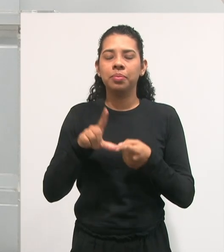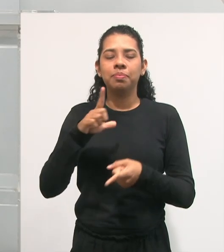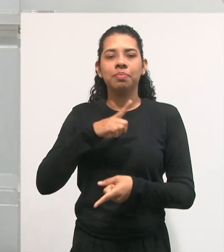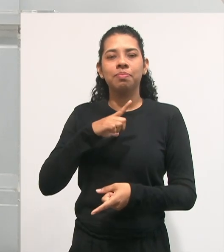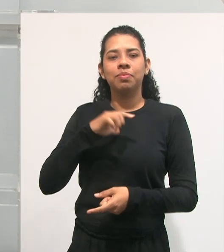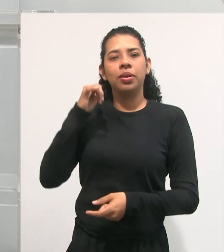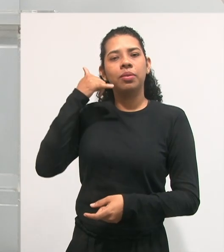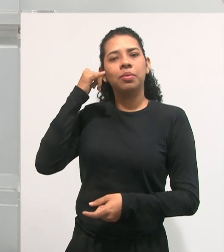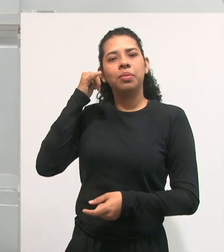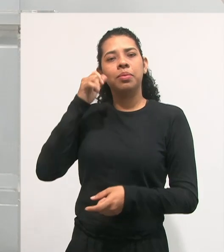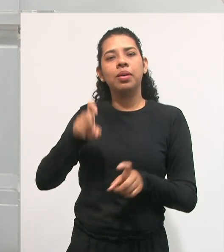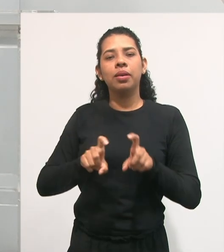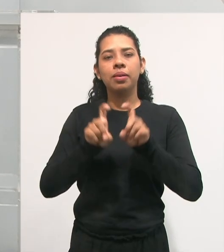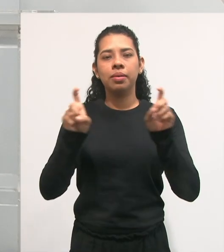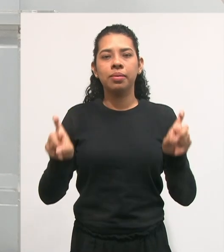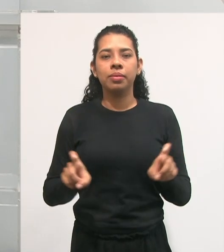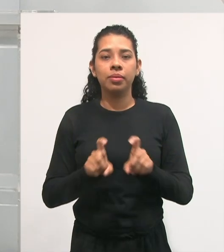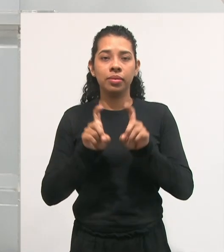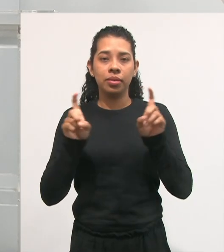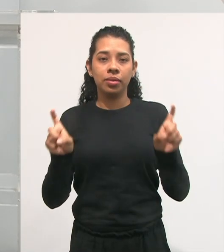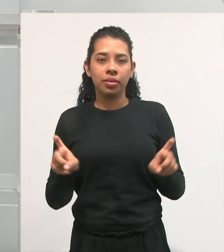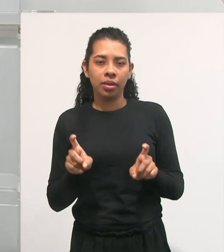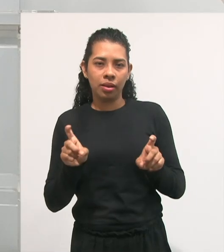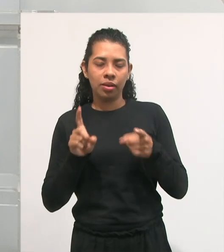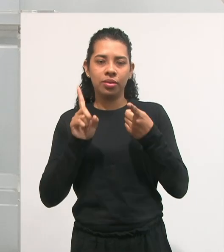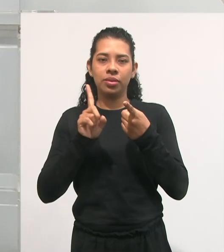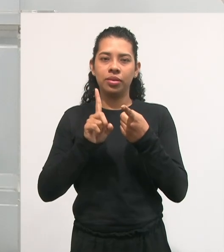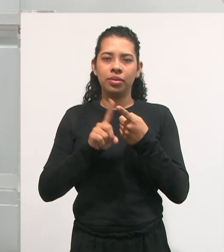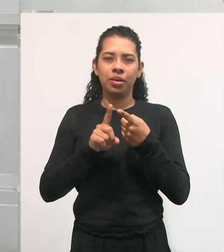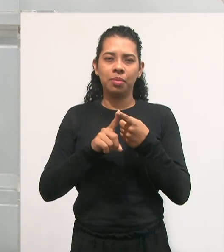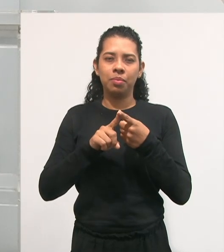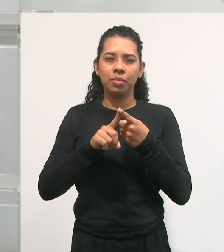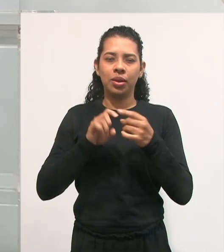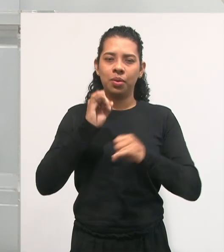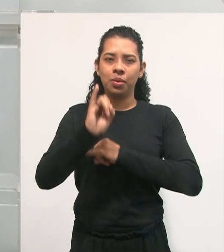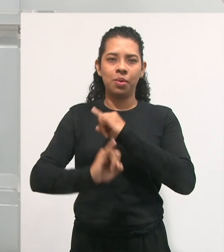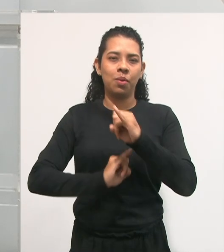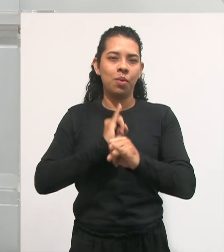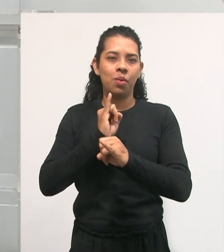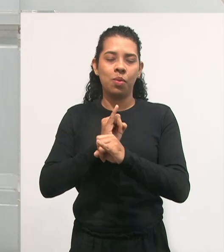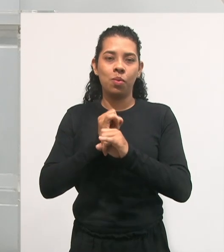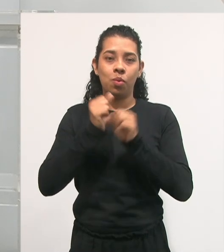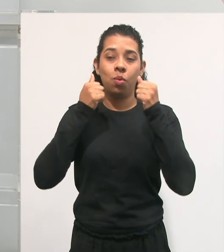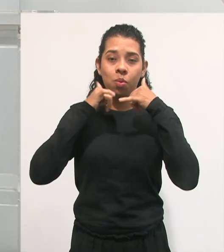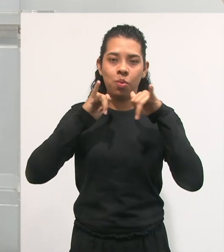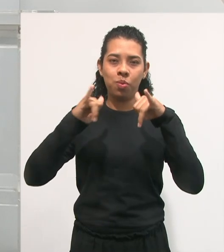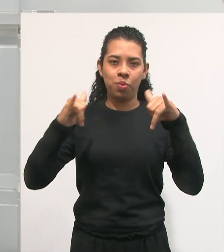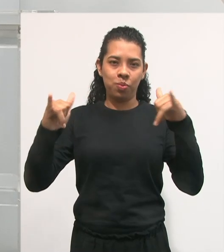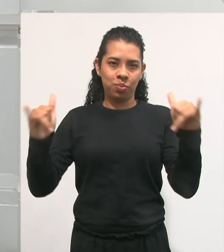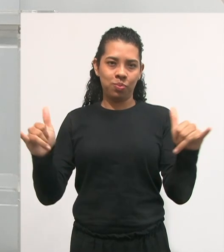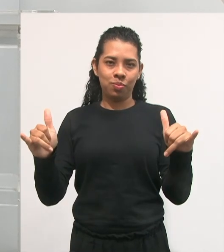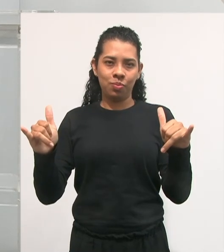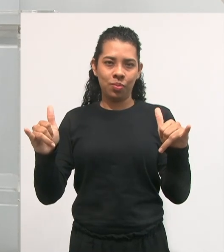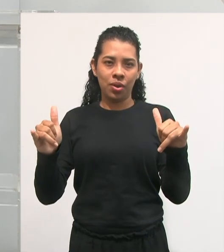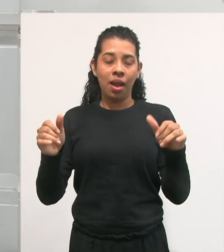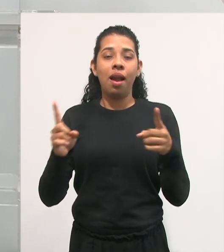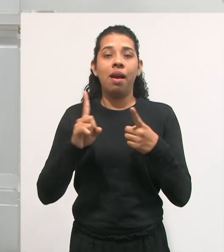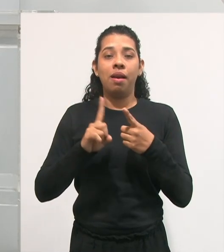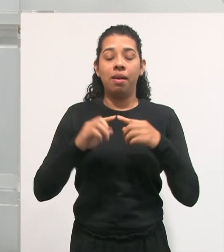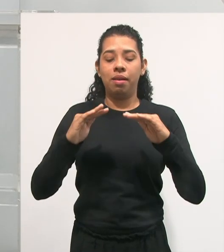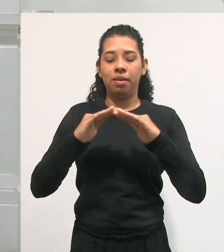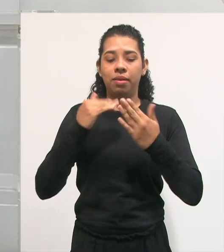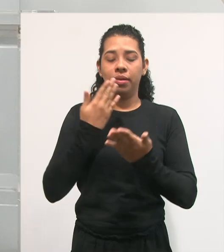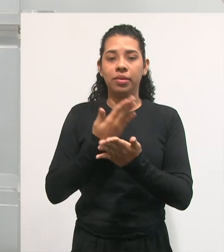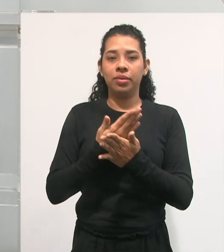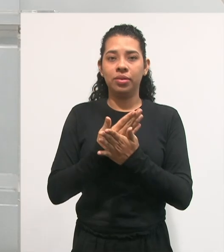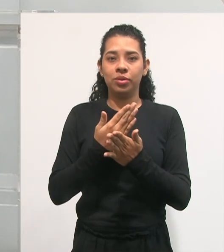smartphones, a internet banda larga, essa massificação do acesso à informação, isso se reflete dentro da escola.